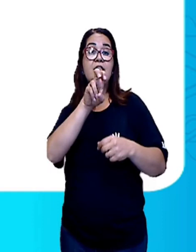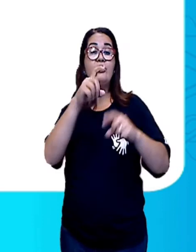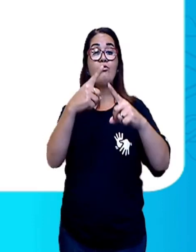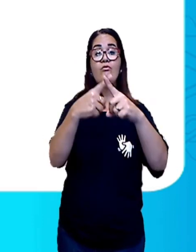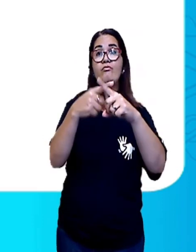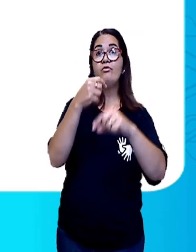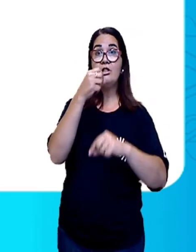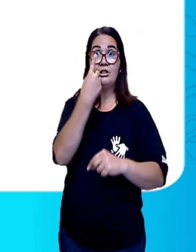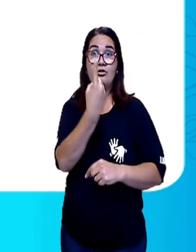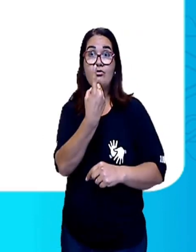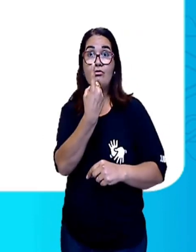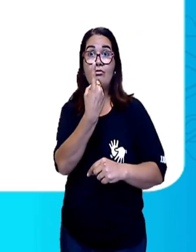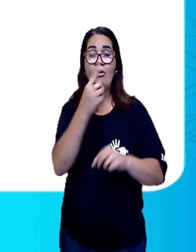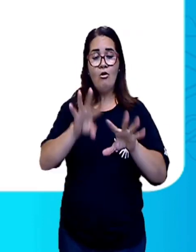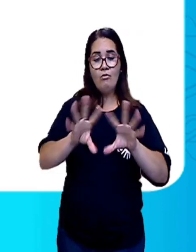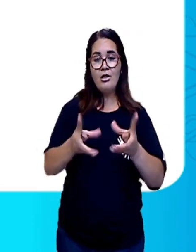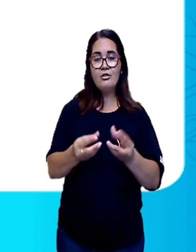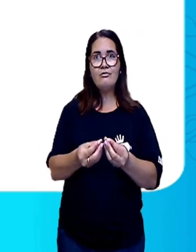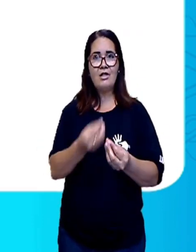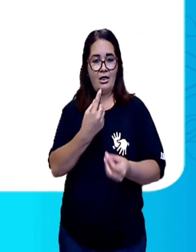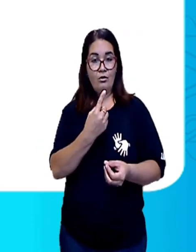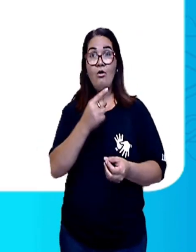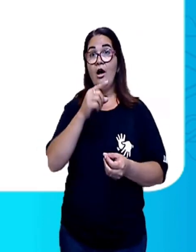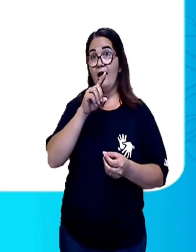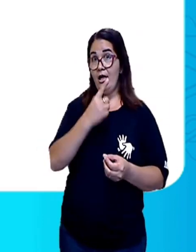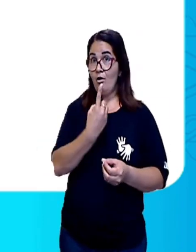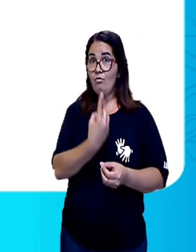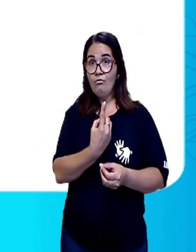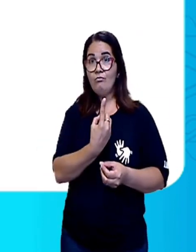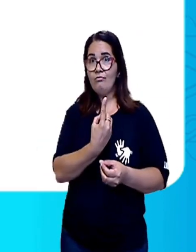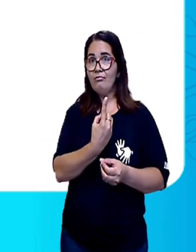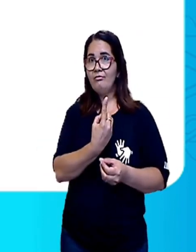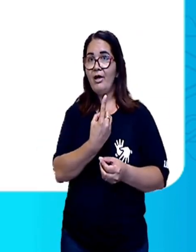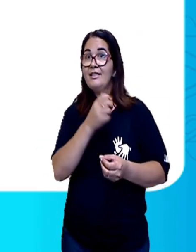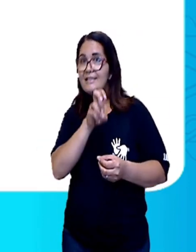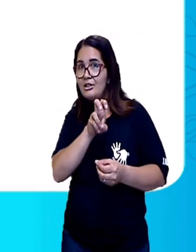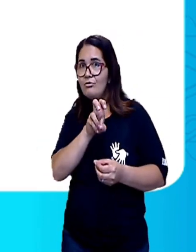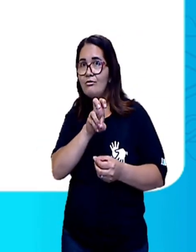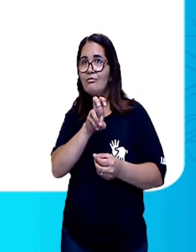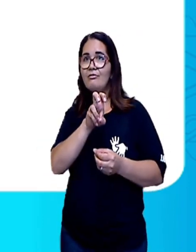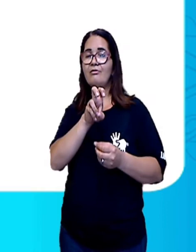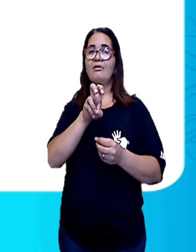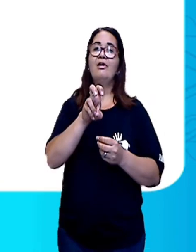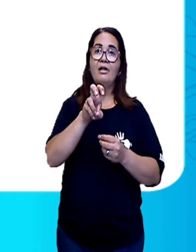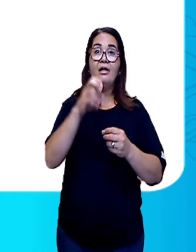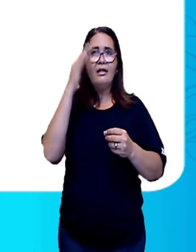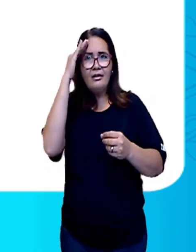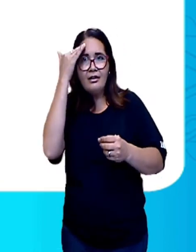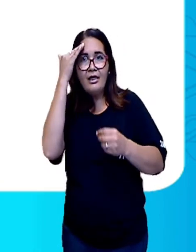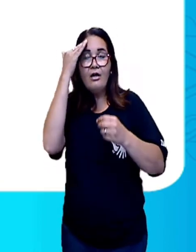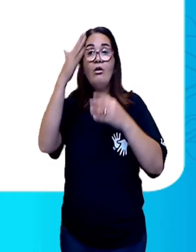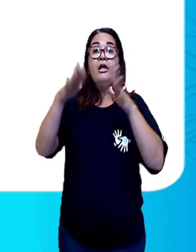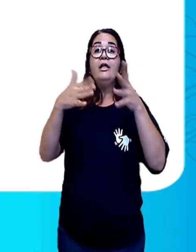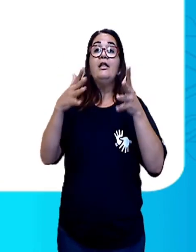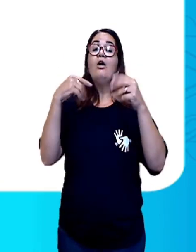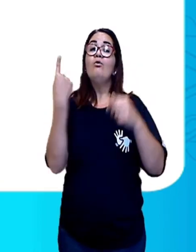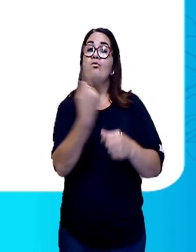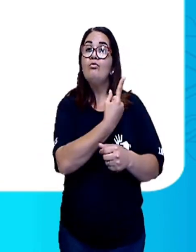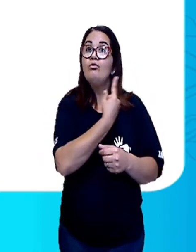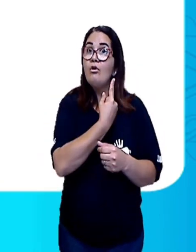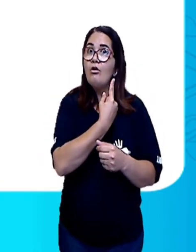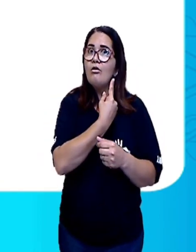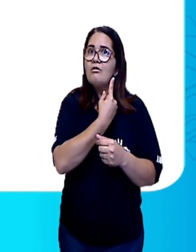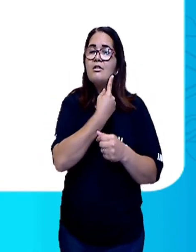litros, ele suporta 5.000 ml. Então, nós resolvemos a situação. Ele